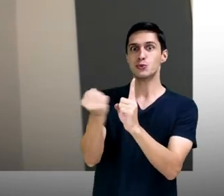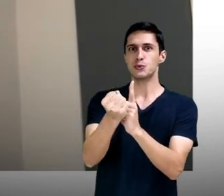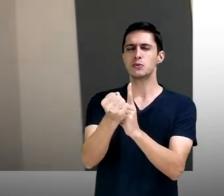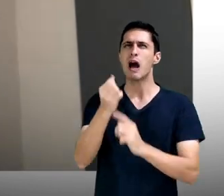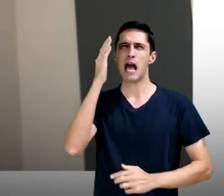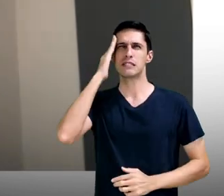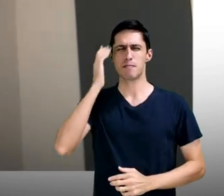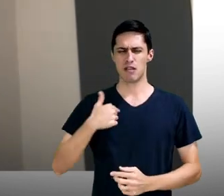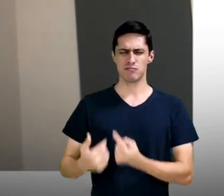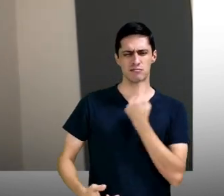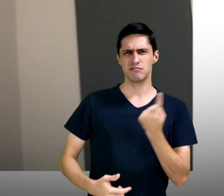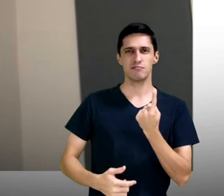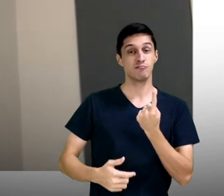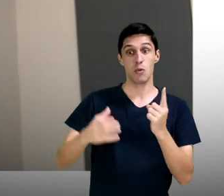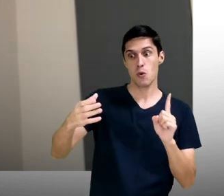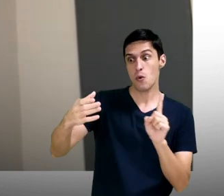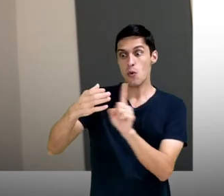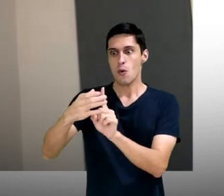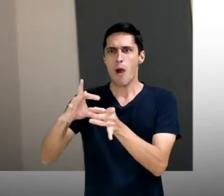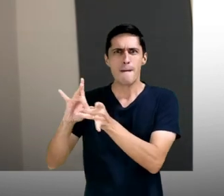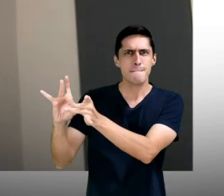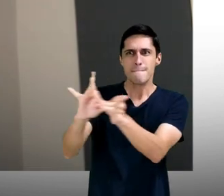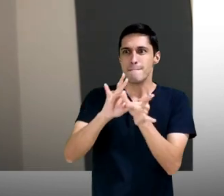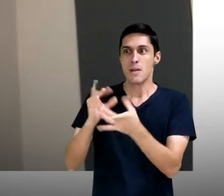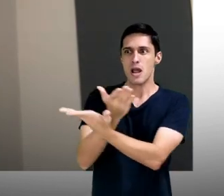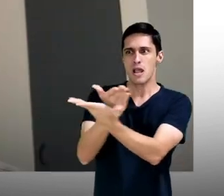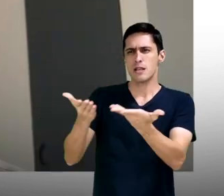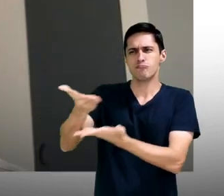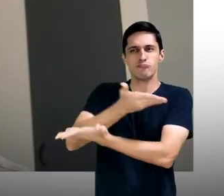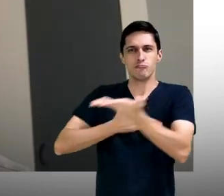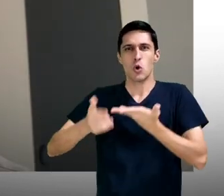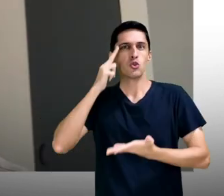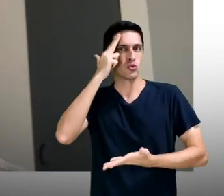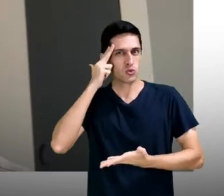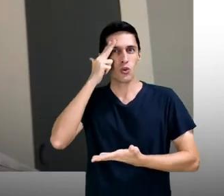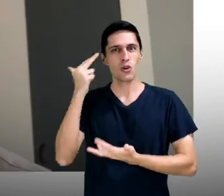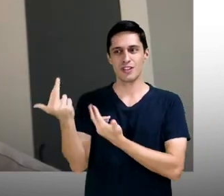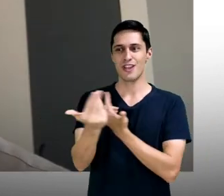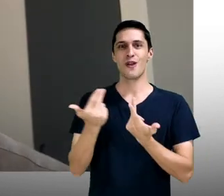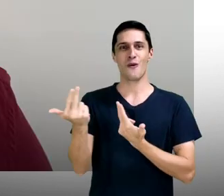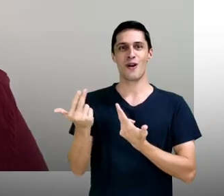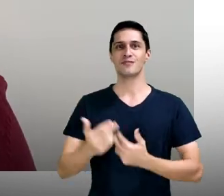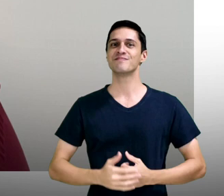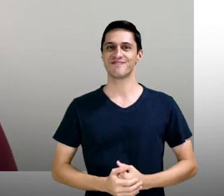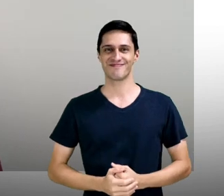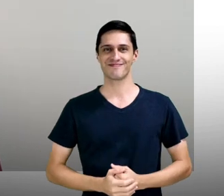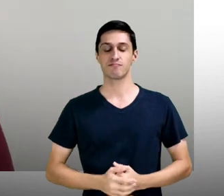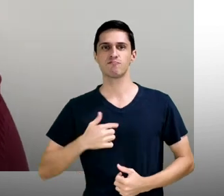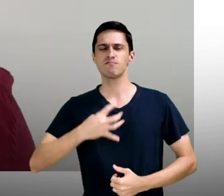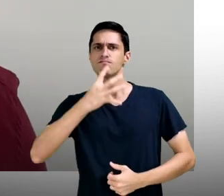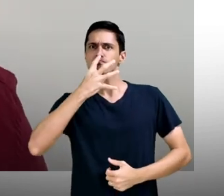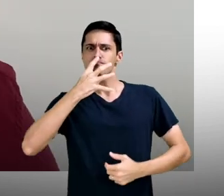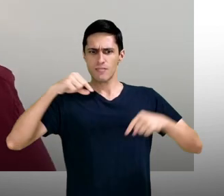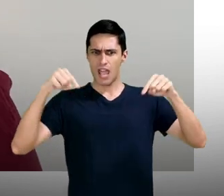saber que eu não tô sozinho nessa jornada sabia que eu estou cercado de pessoas que compartilham do mesmo sonho do mesmo propósito que eu mais